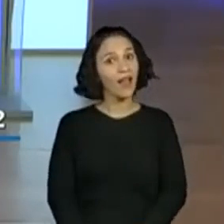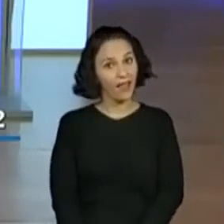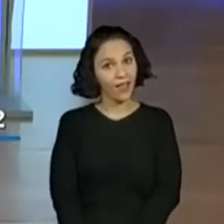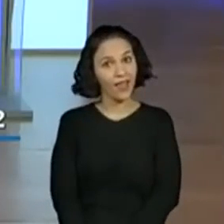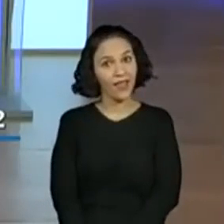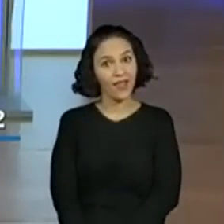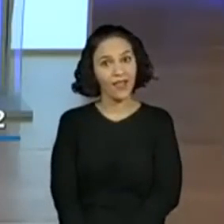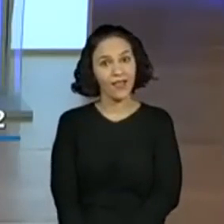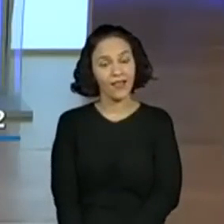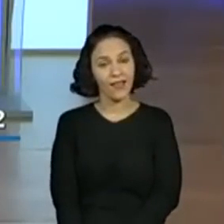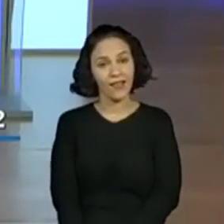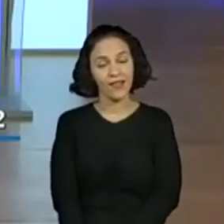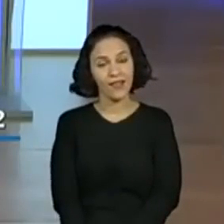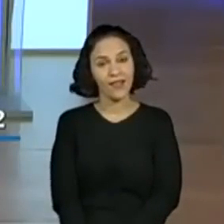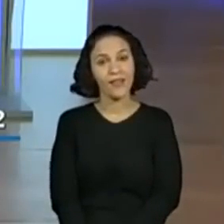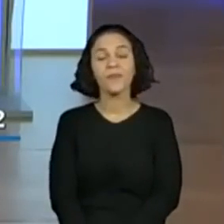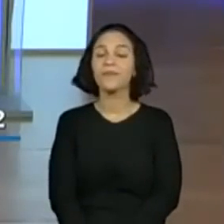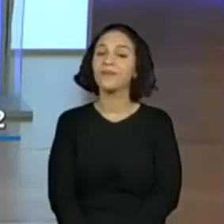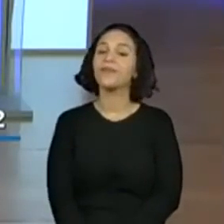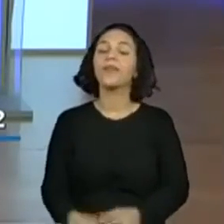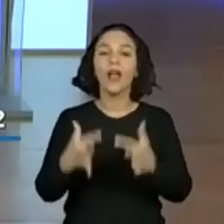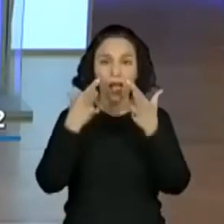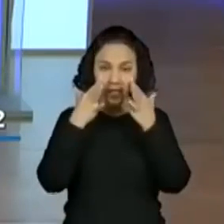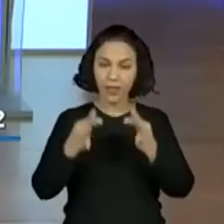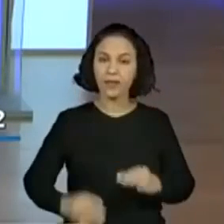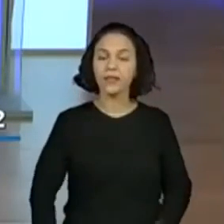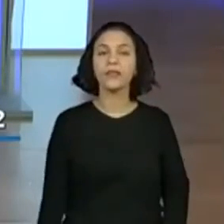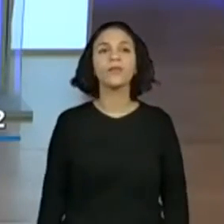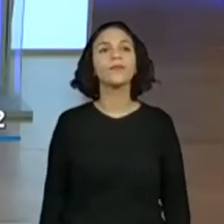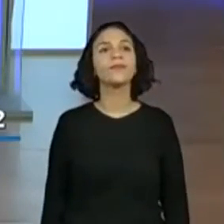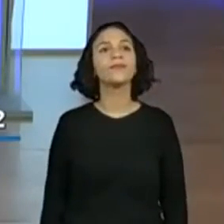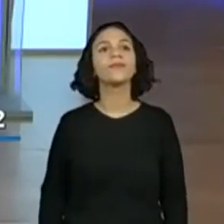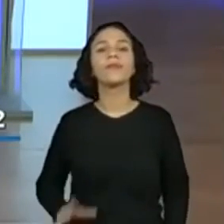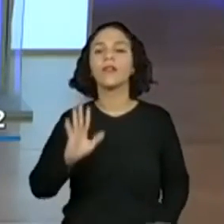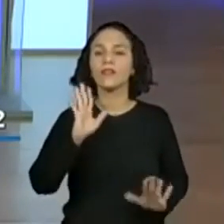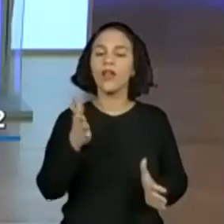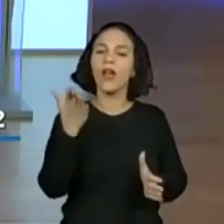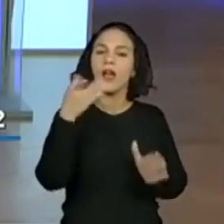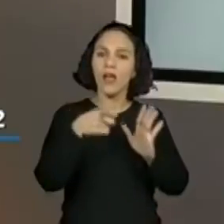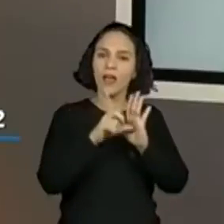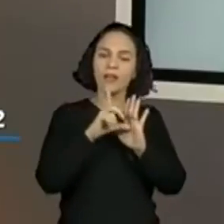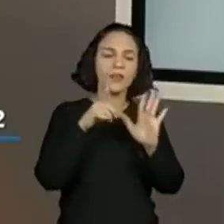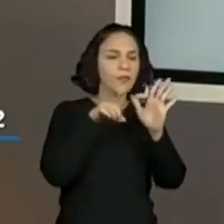transformado. Ah, então preste atenção, turminha. Nós fizemos o levantamento,